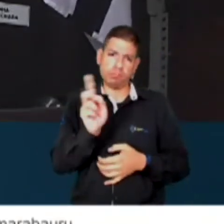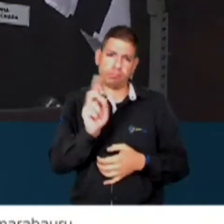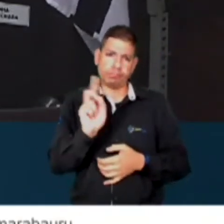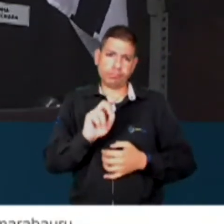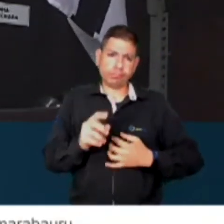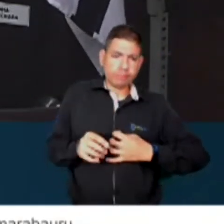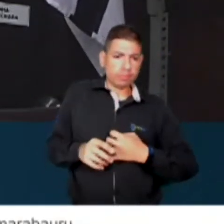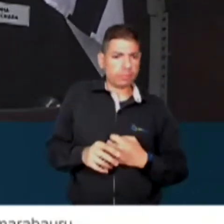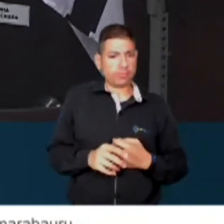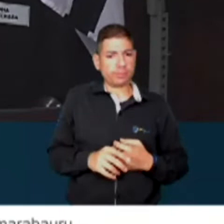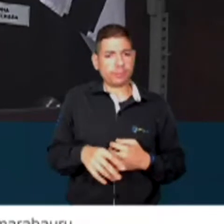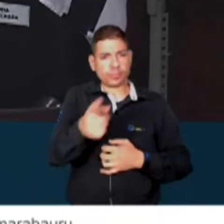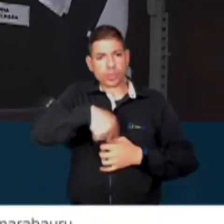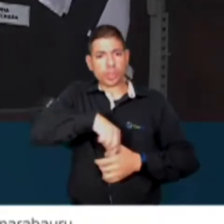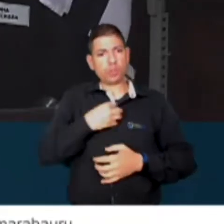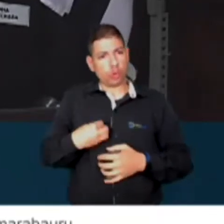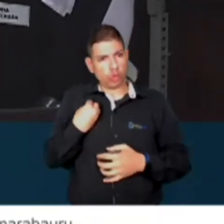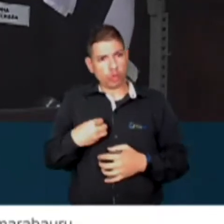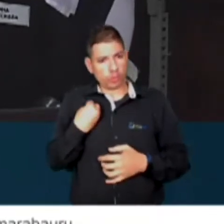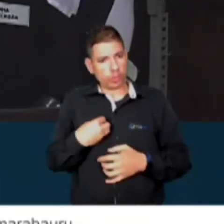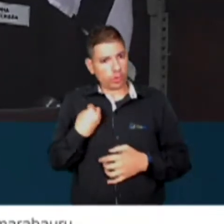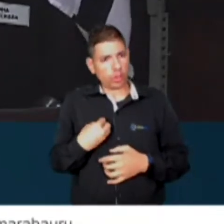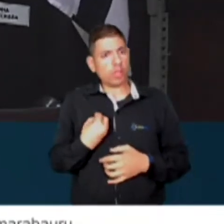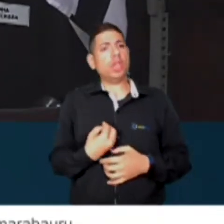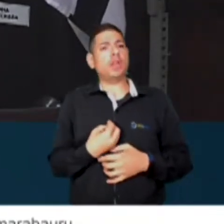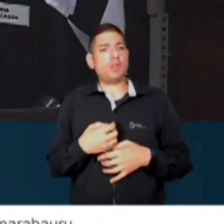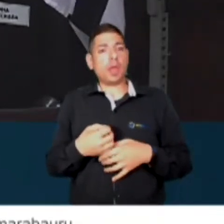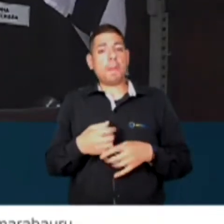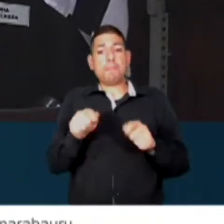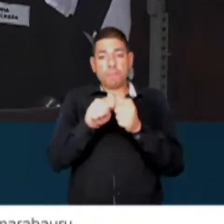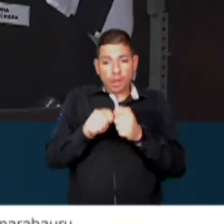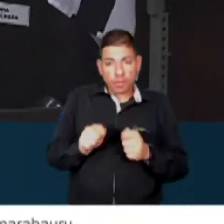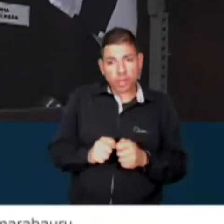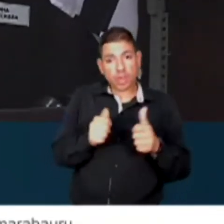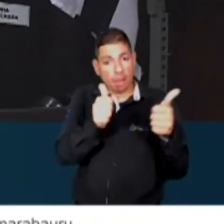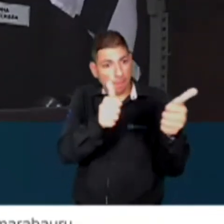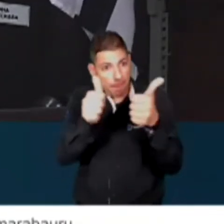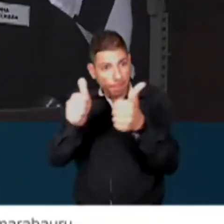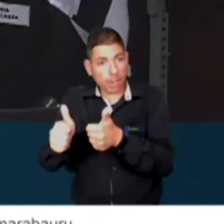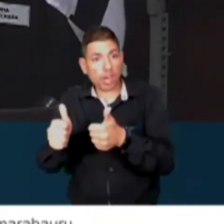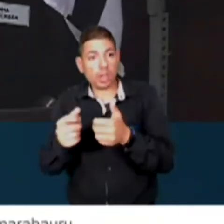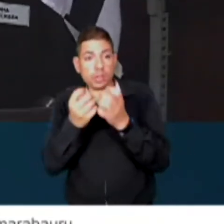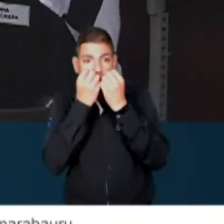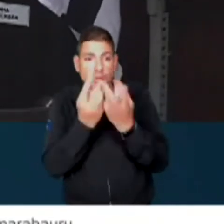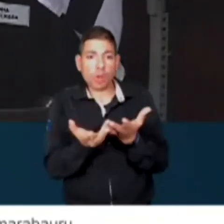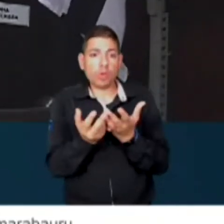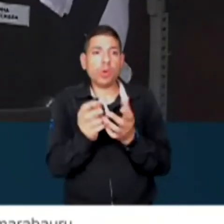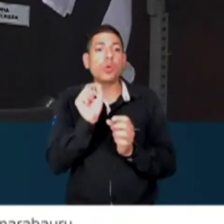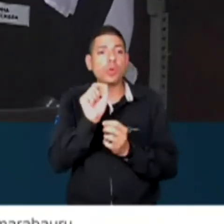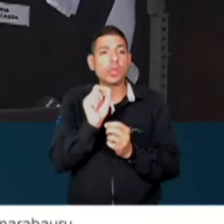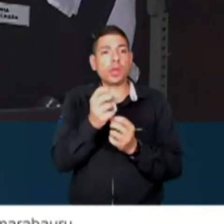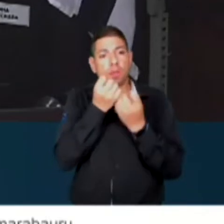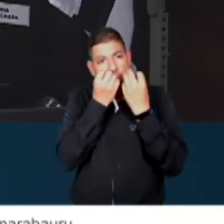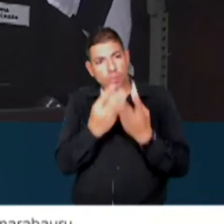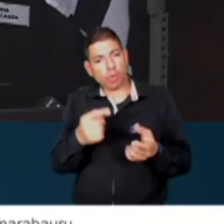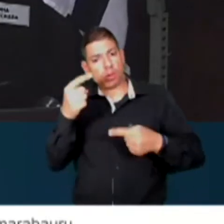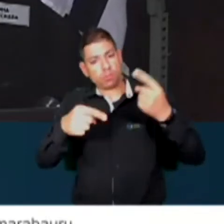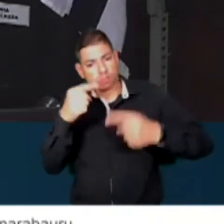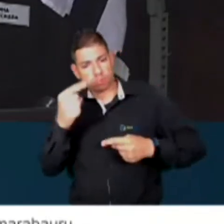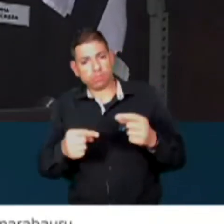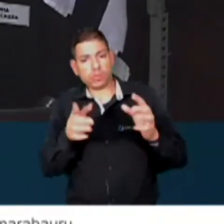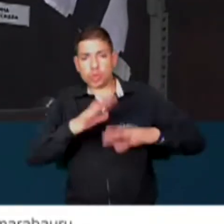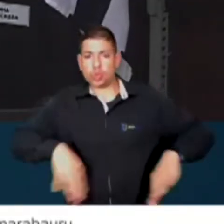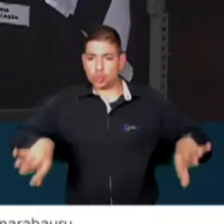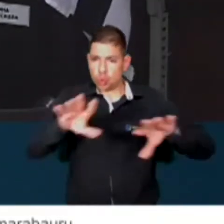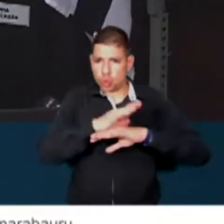é a arte, a eficiência de fazer a boa política. A boa política não quer dizer que todos que dizem que faz a